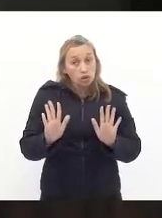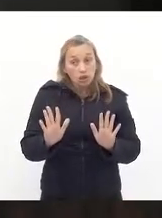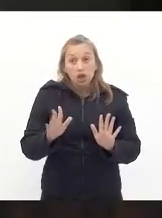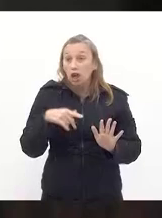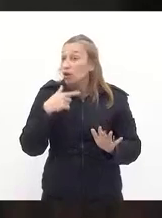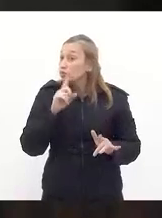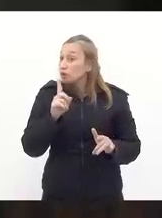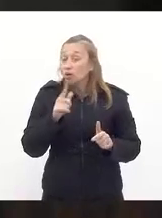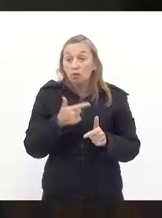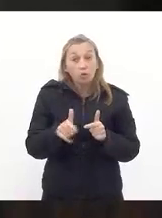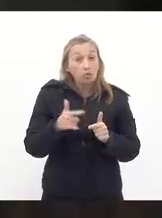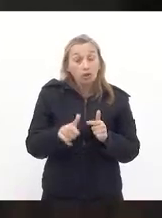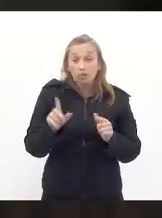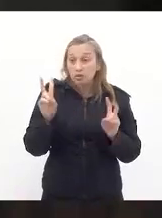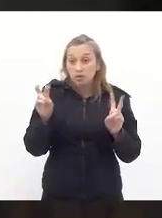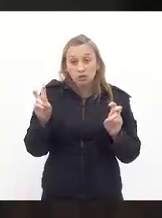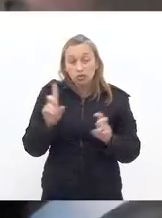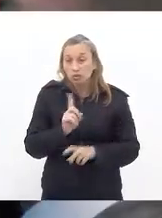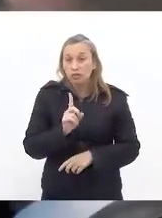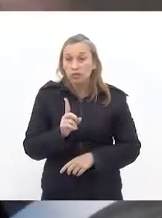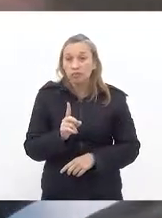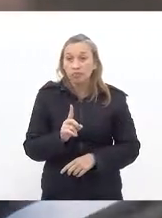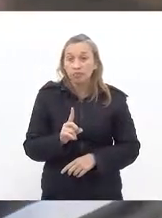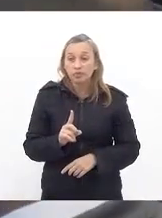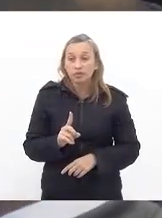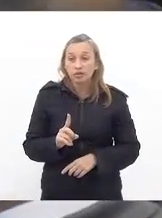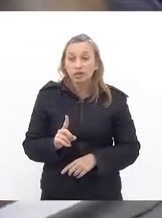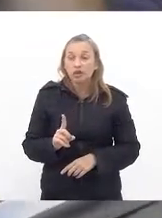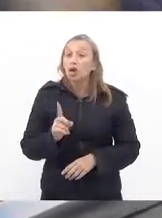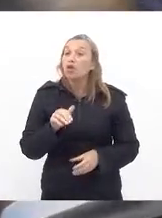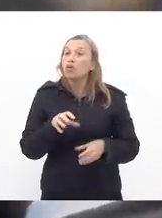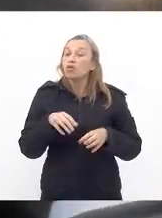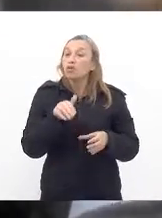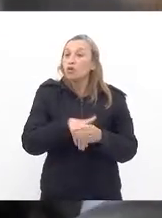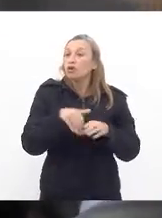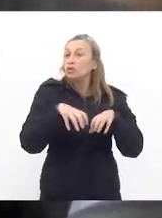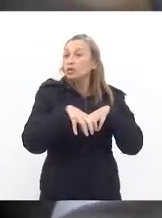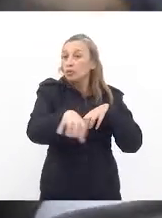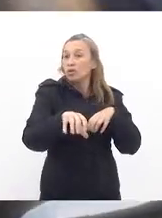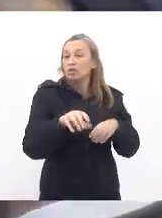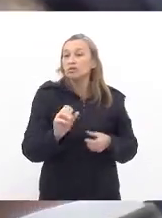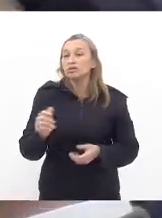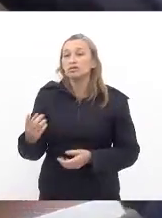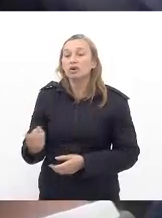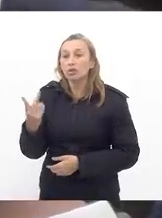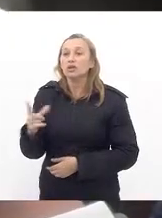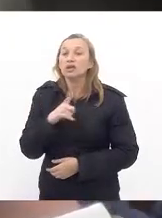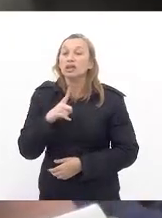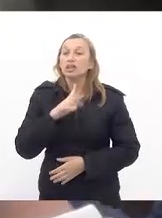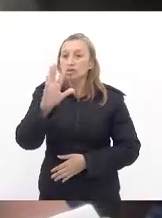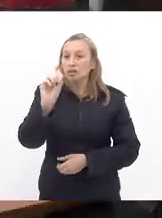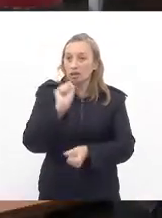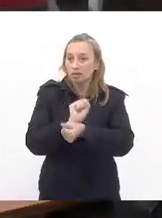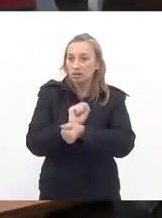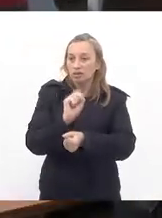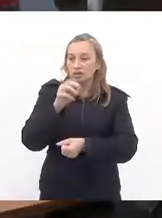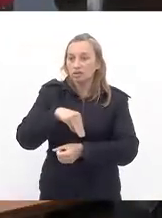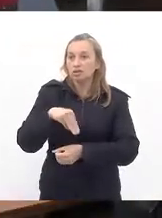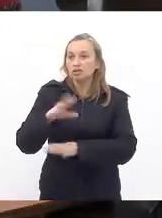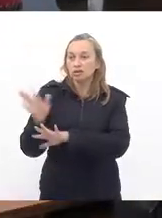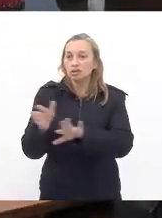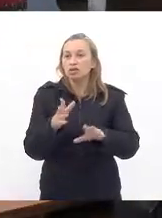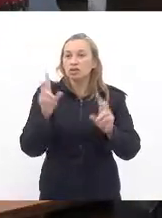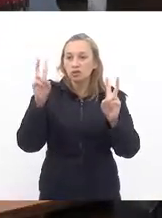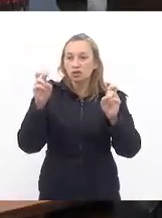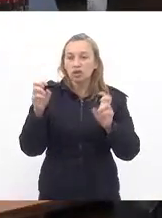presidência não tô aqui está colando nada eu garanto Renato fazendo mas eu não tenho mas tô falando não tem uma questão que eu acho que pacífica